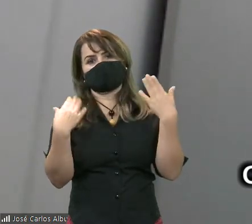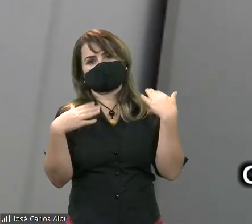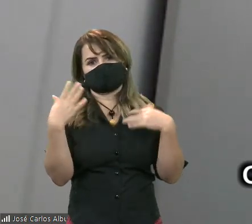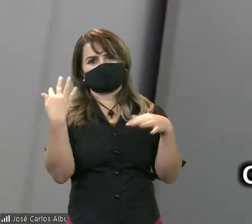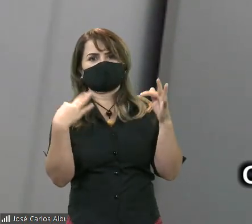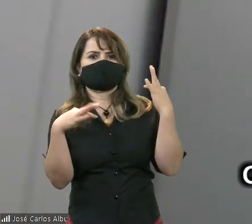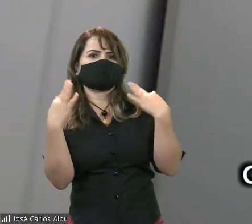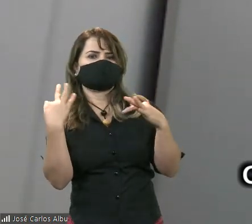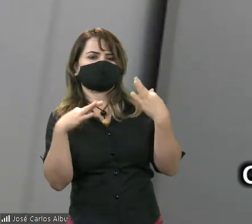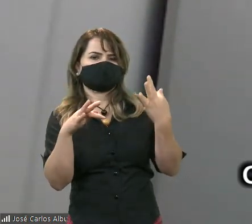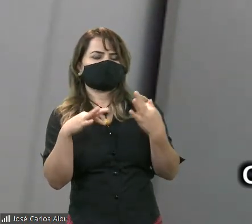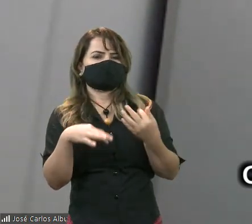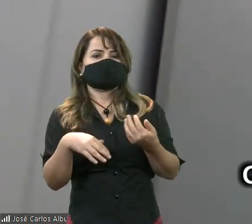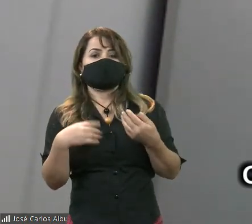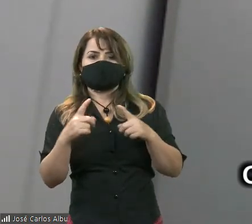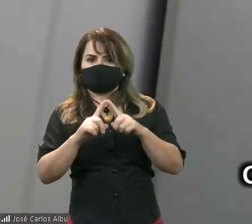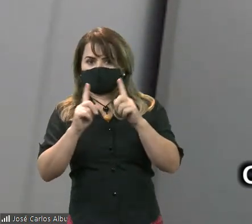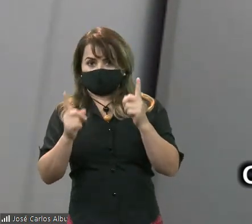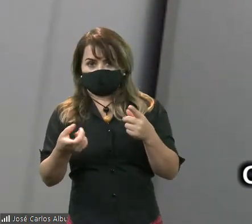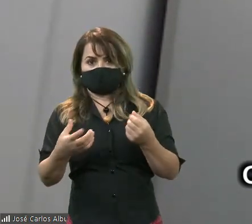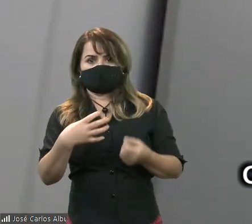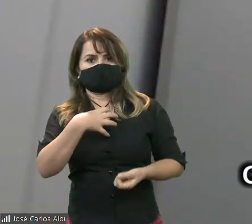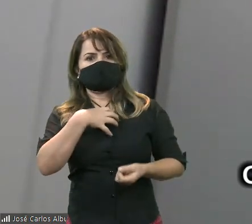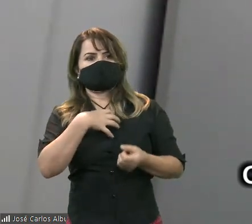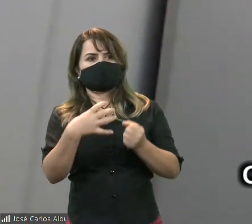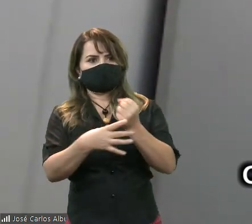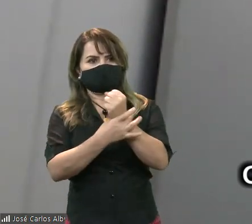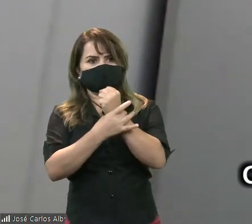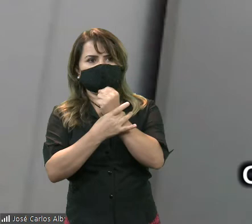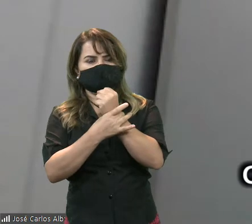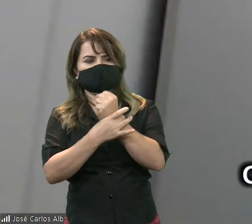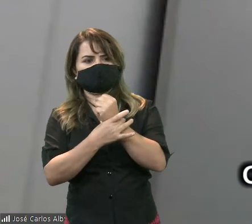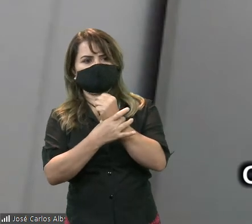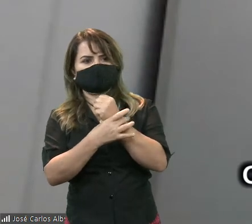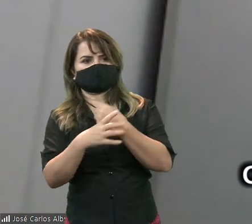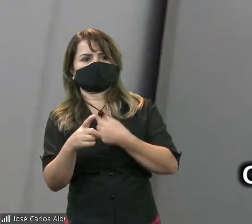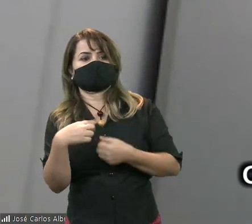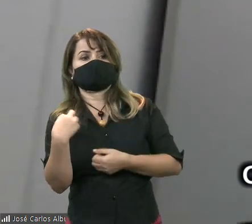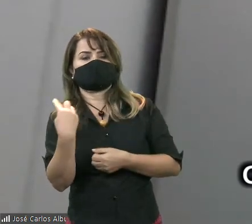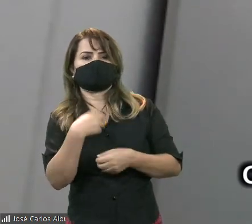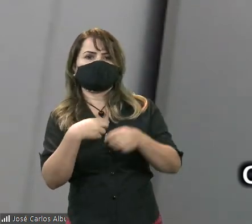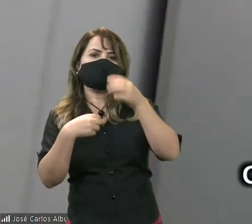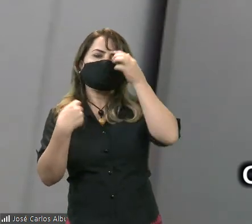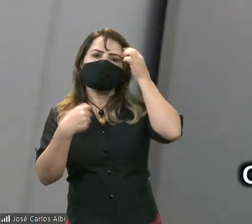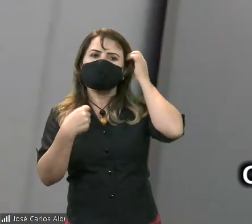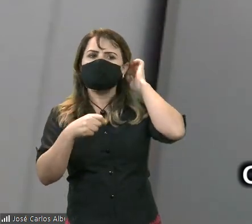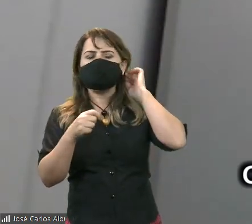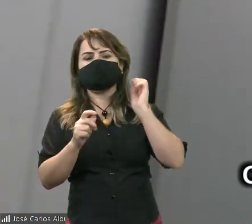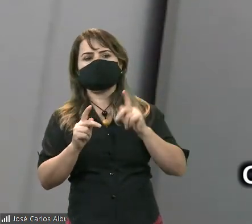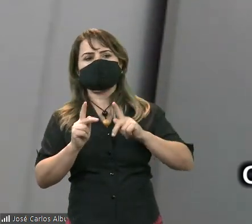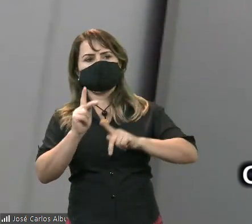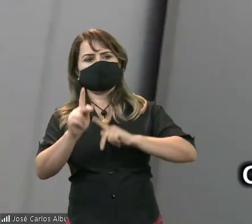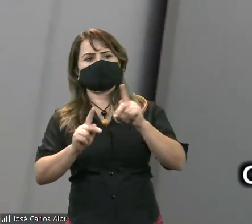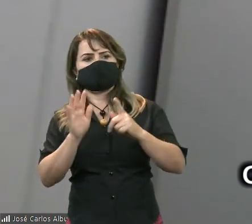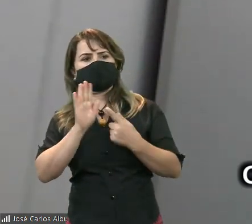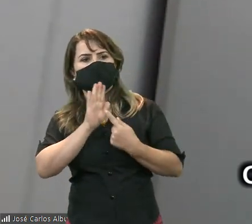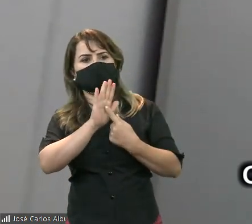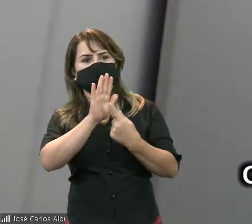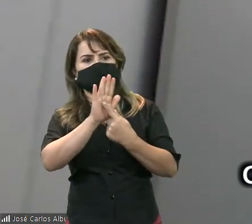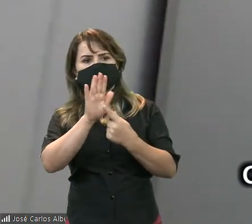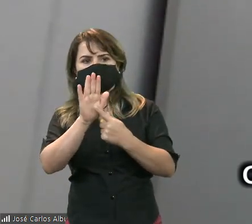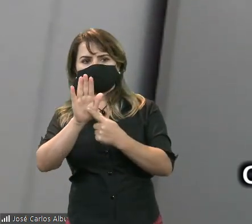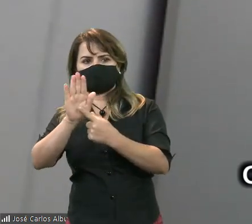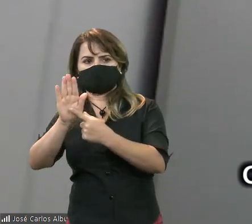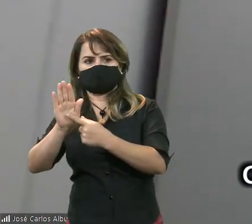logicamente com segurança, né? Nossa cidade vem debatendo e nós precisamos oferecer para a nossa população também uma